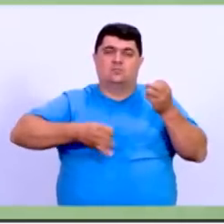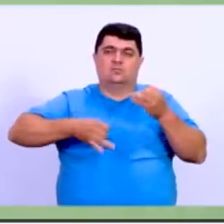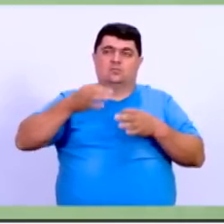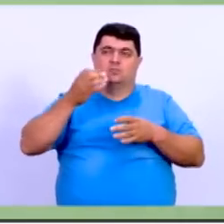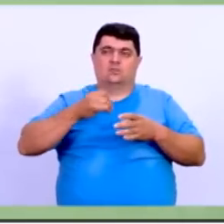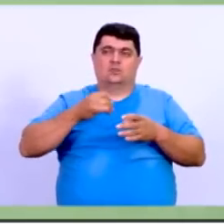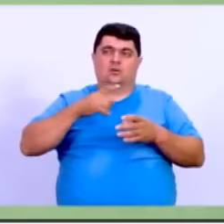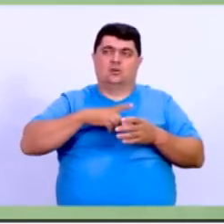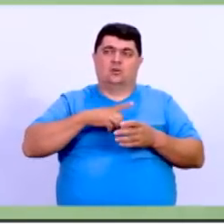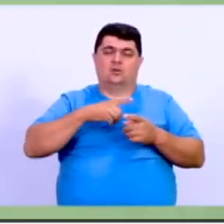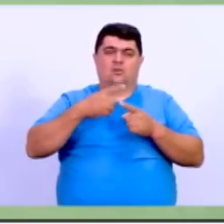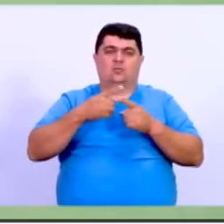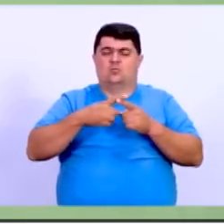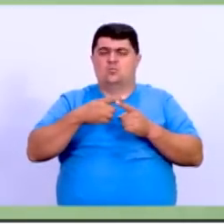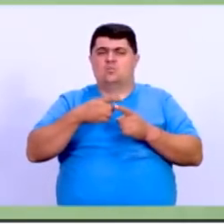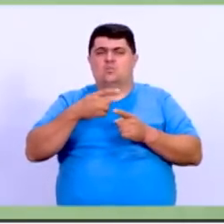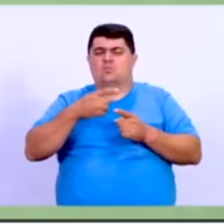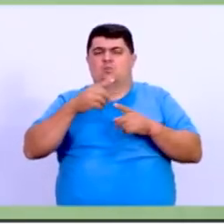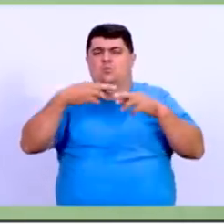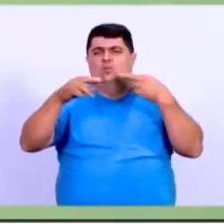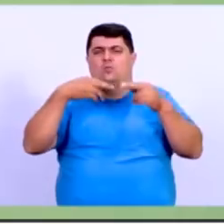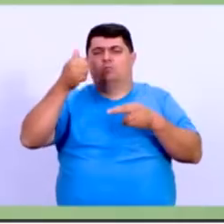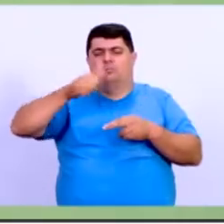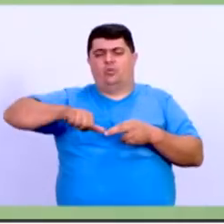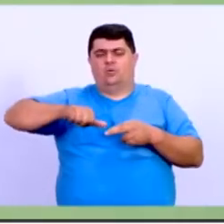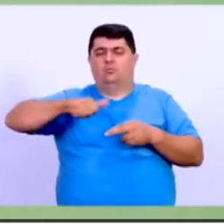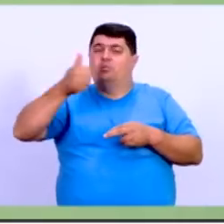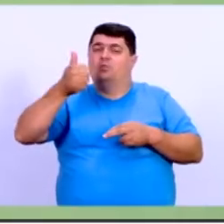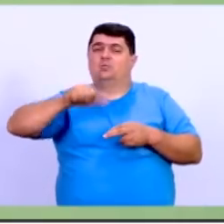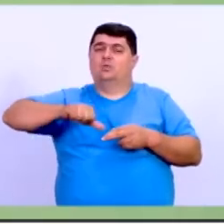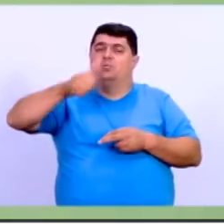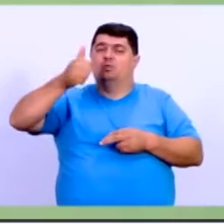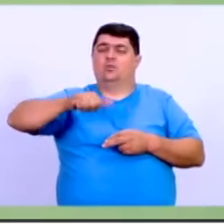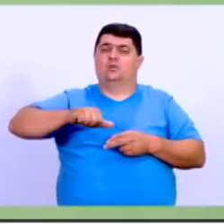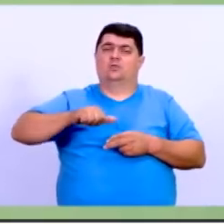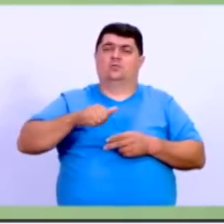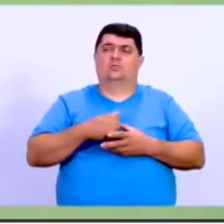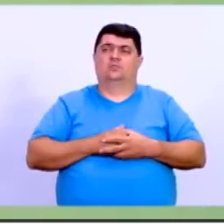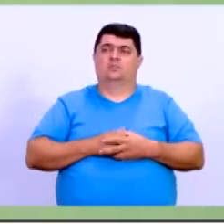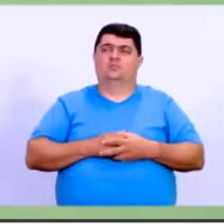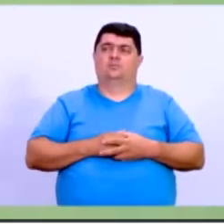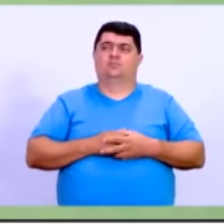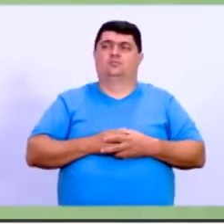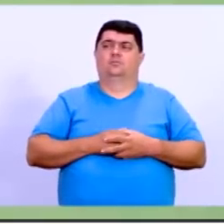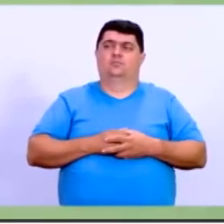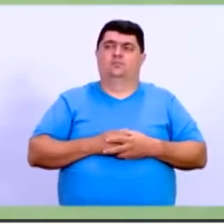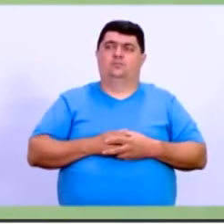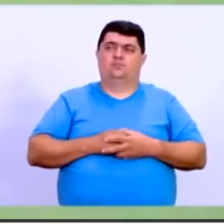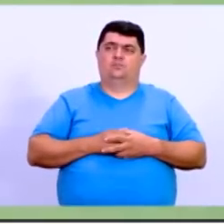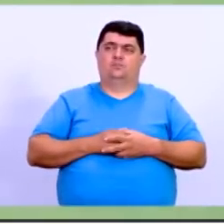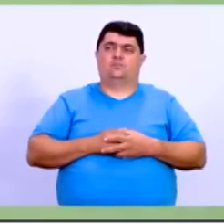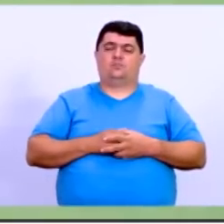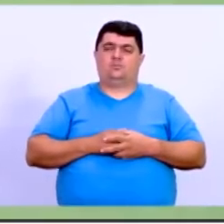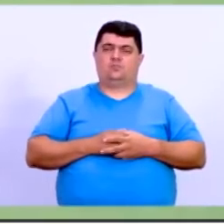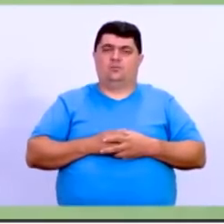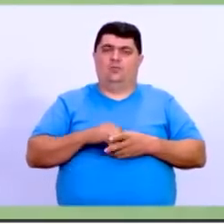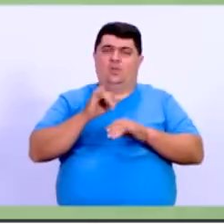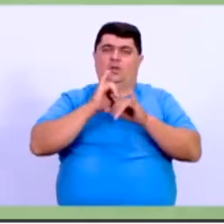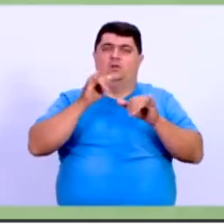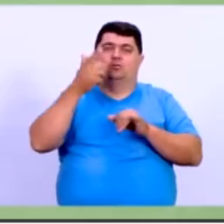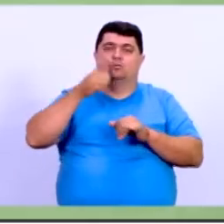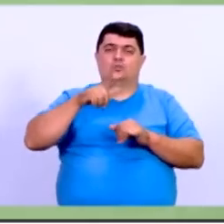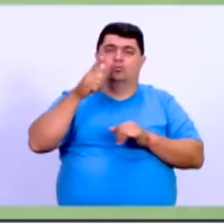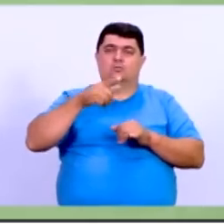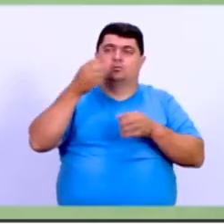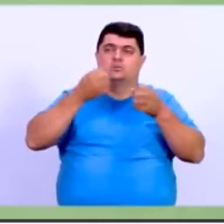questão aqui da desvantagem e das vantagens da rede de computadores, tá? Então vamos pegar e trazer aqui essas informações aí novamente. Olha